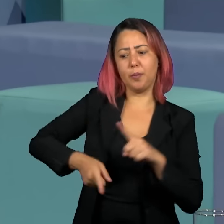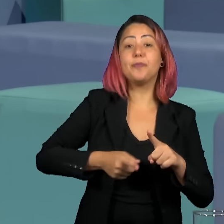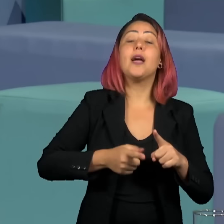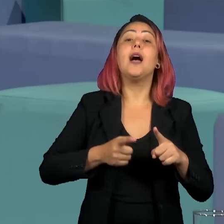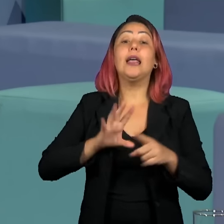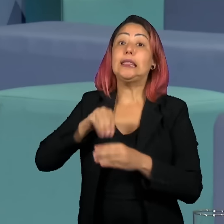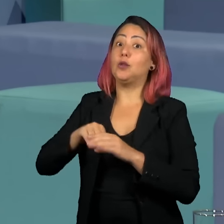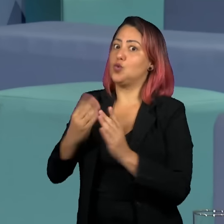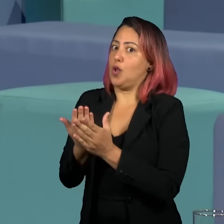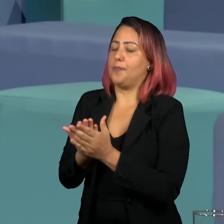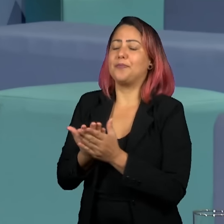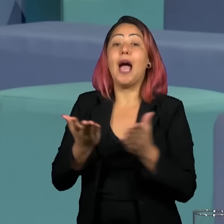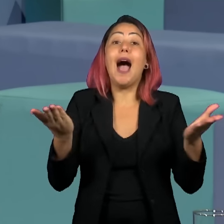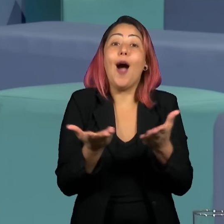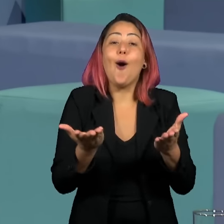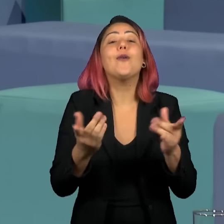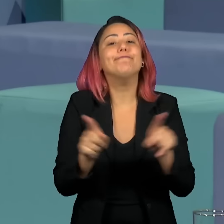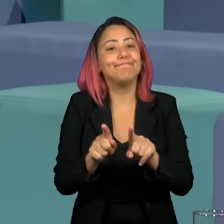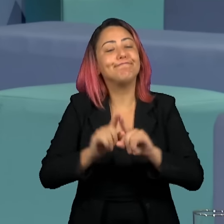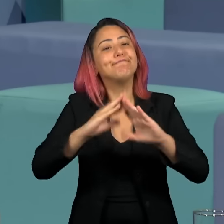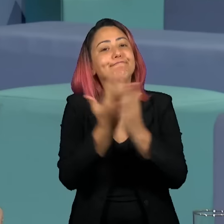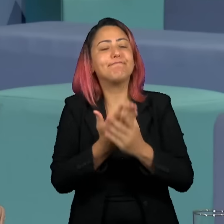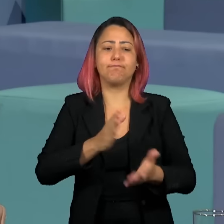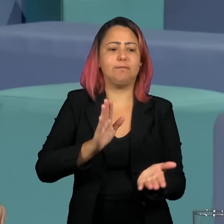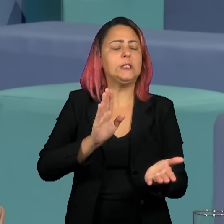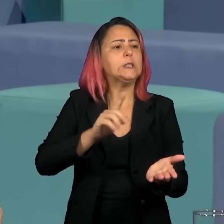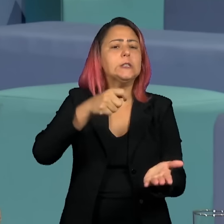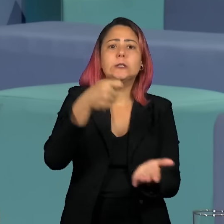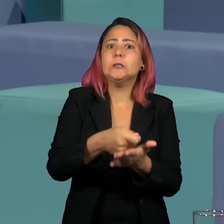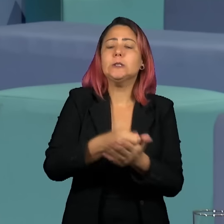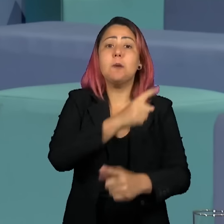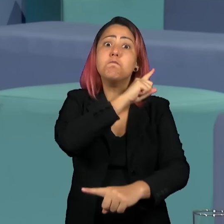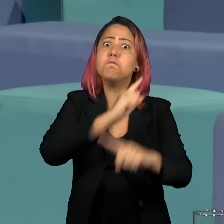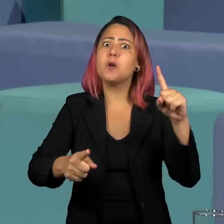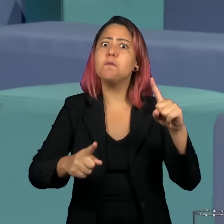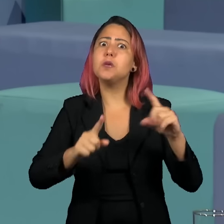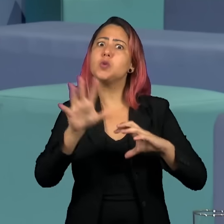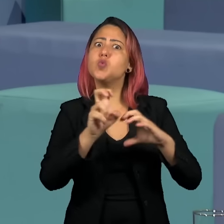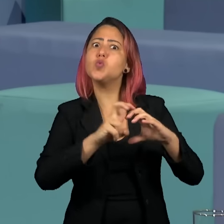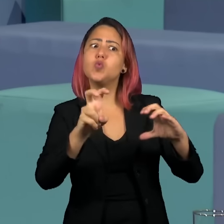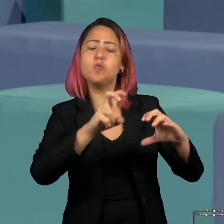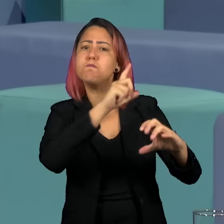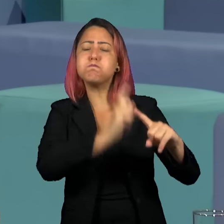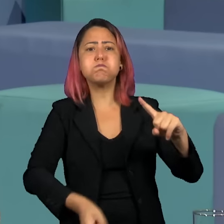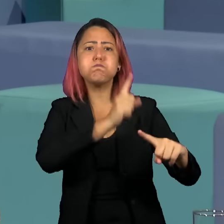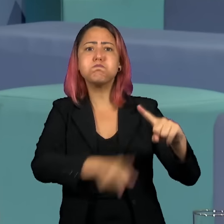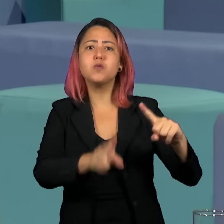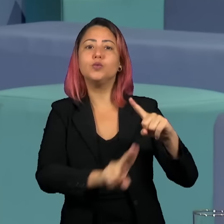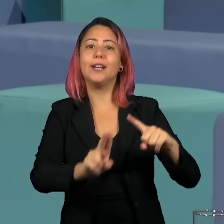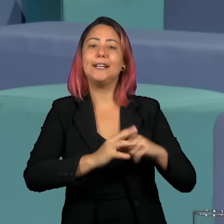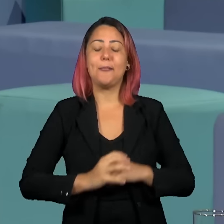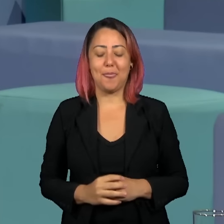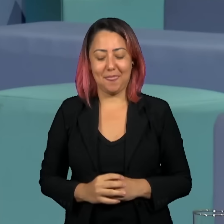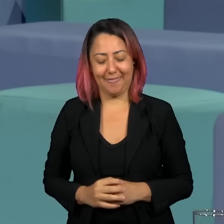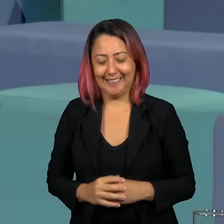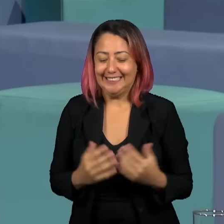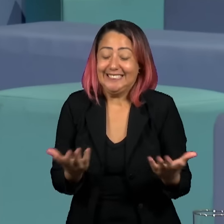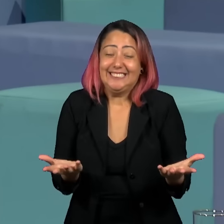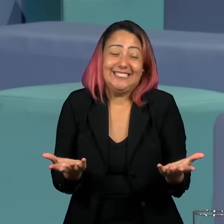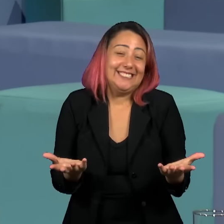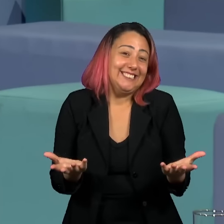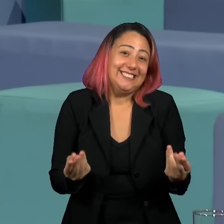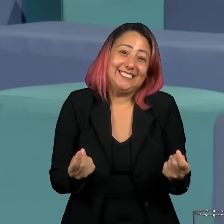GPT né Eh como você vê isso ah eu acho isso aí querer é como querer segurar água né